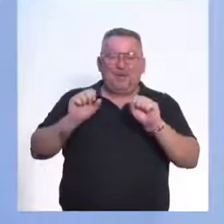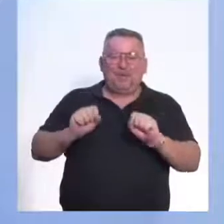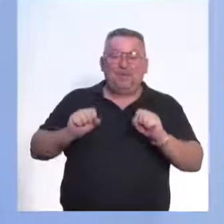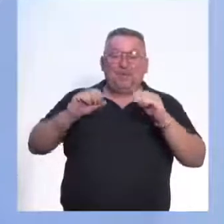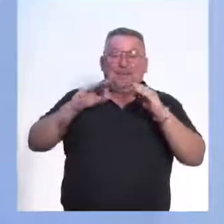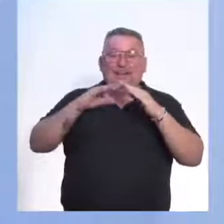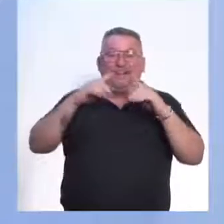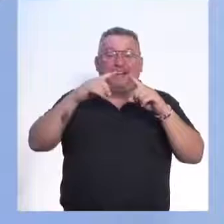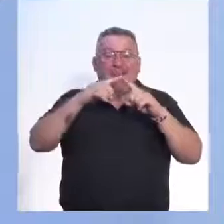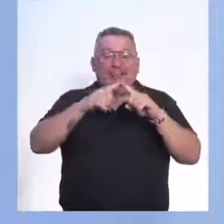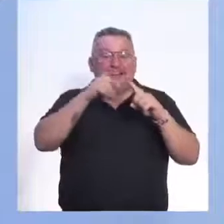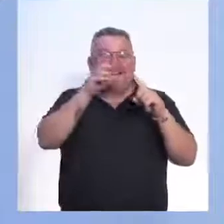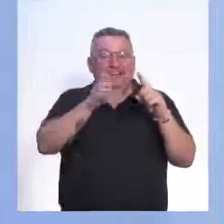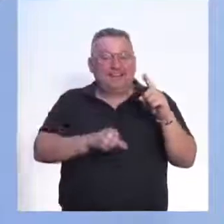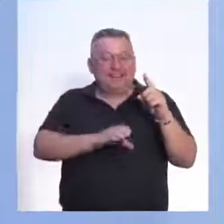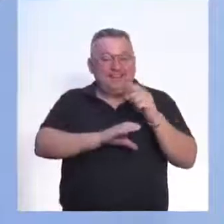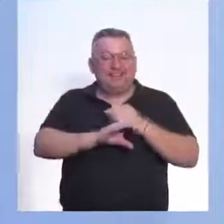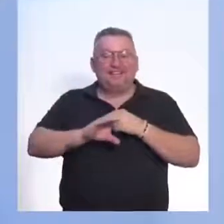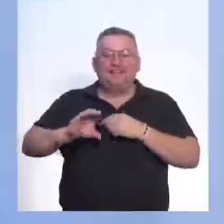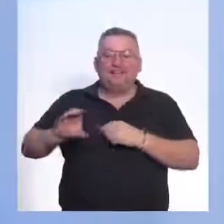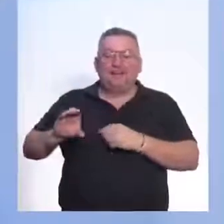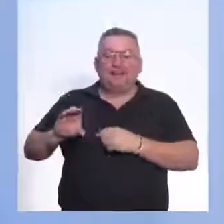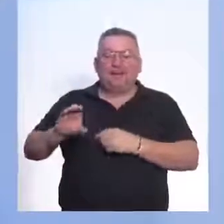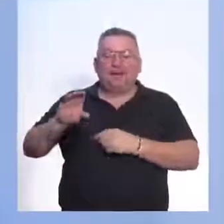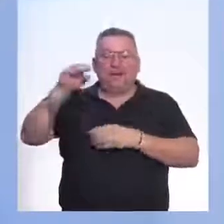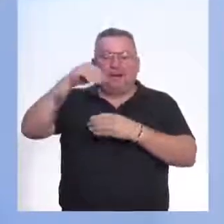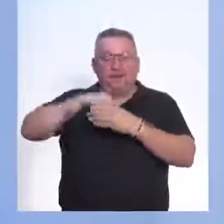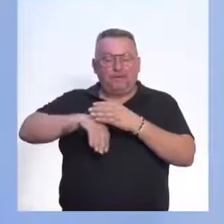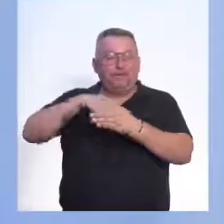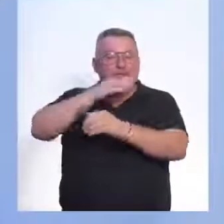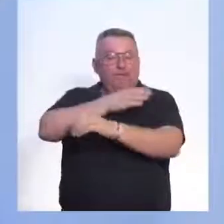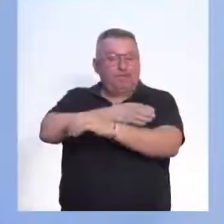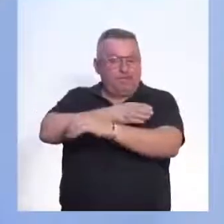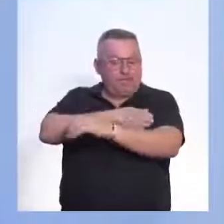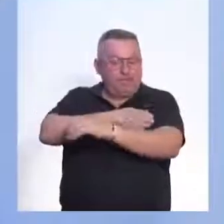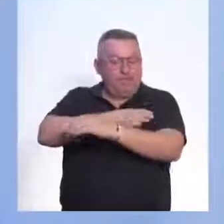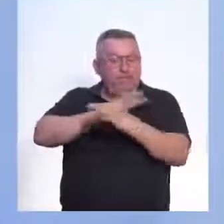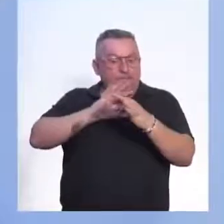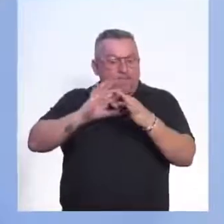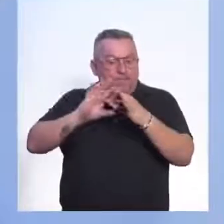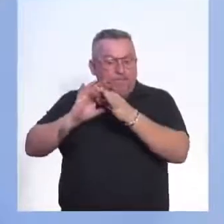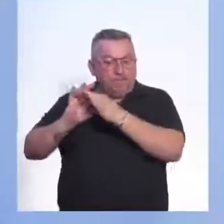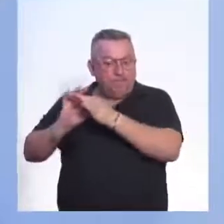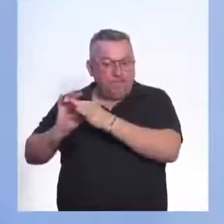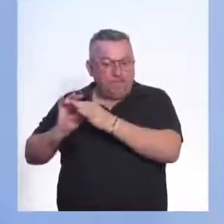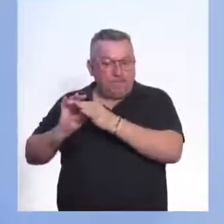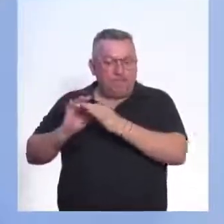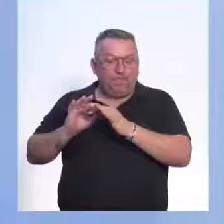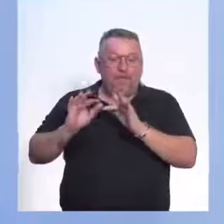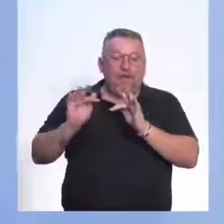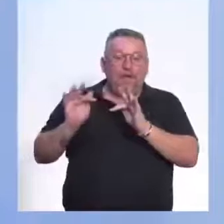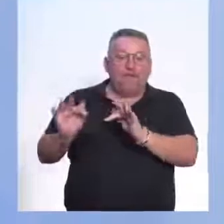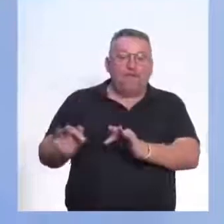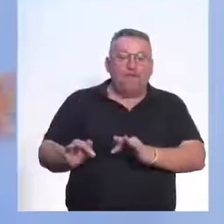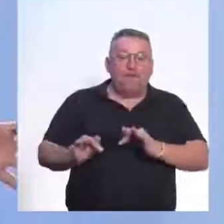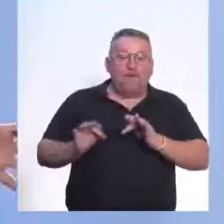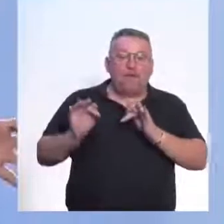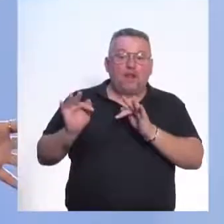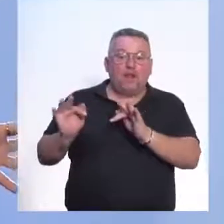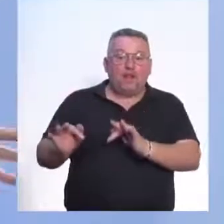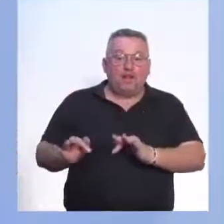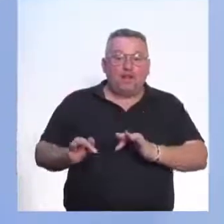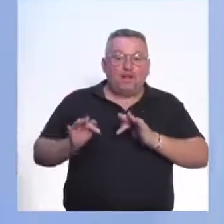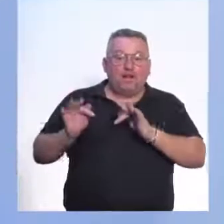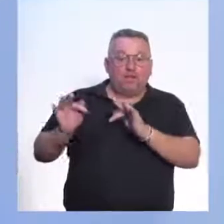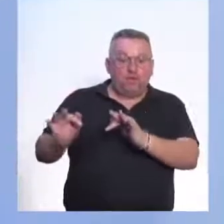Igreja Católica nesse contexto da Idade Média. Vamos lá. Feudalismo, onde